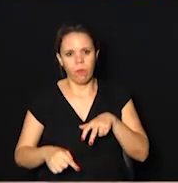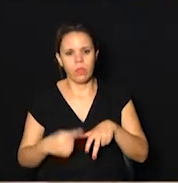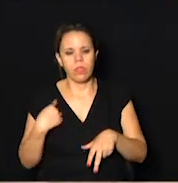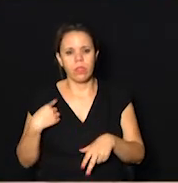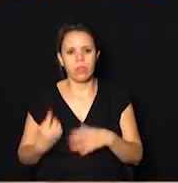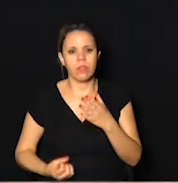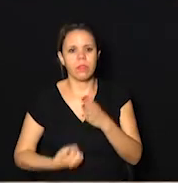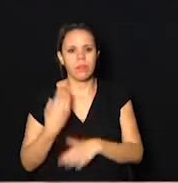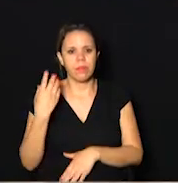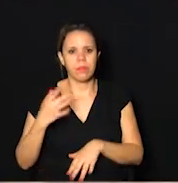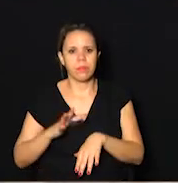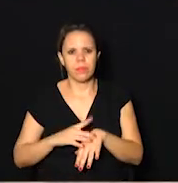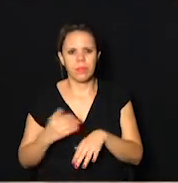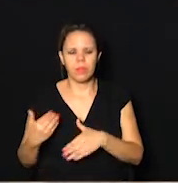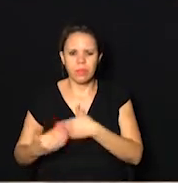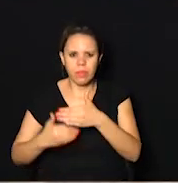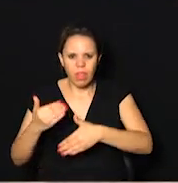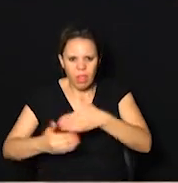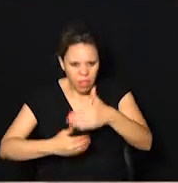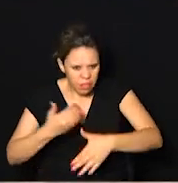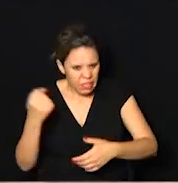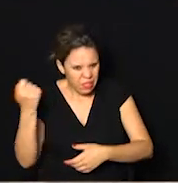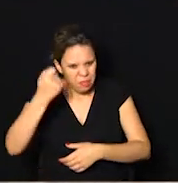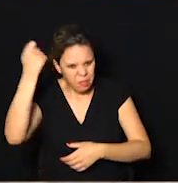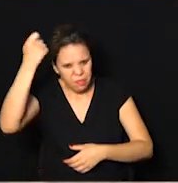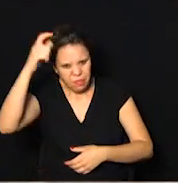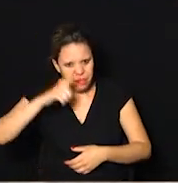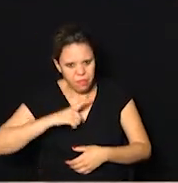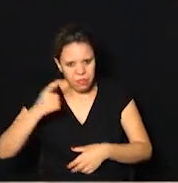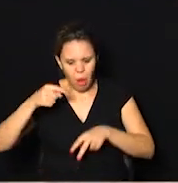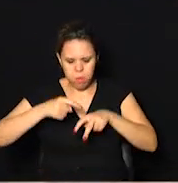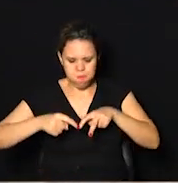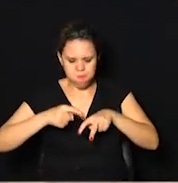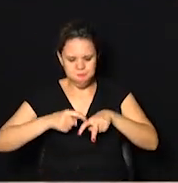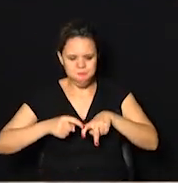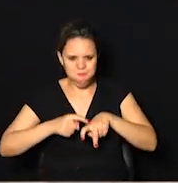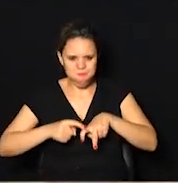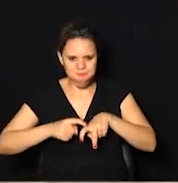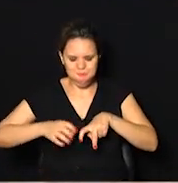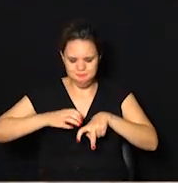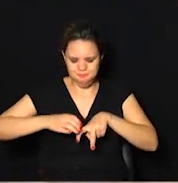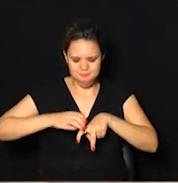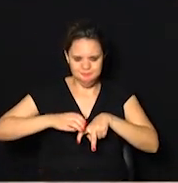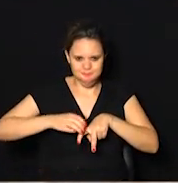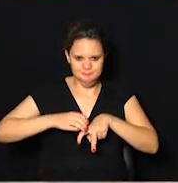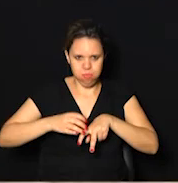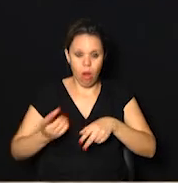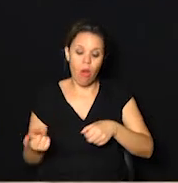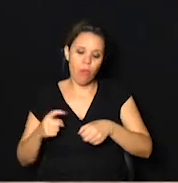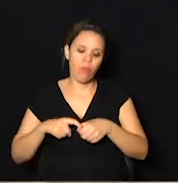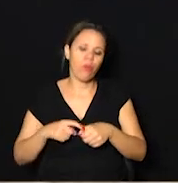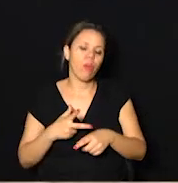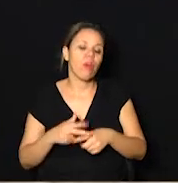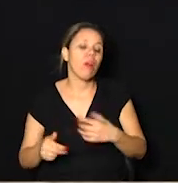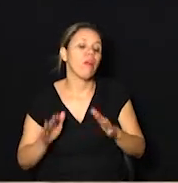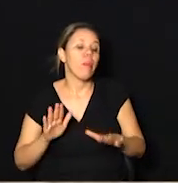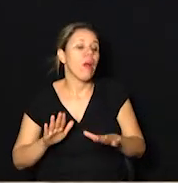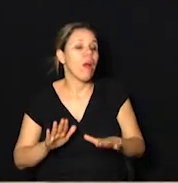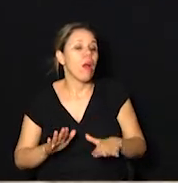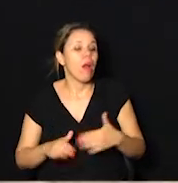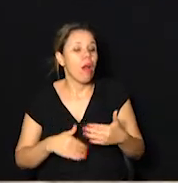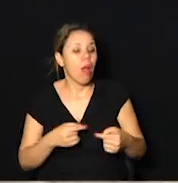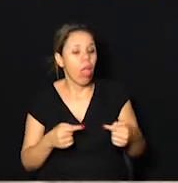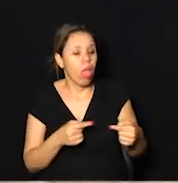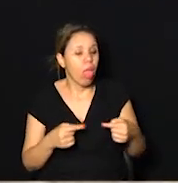uma de uma lesão aliás bastante grave que ele teve na coxa e ele tava voltando e nessa competição